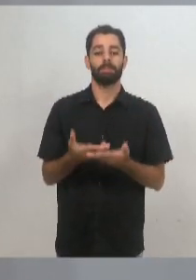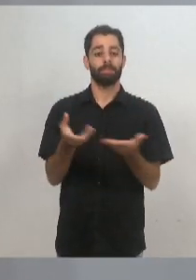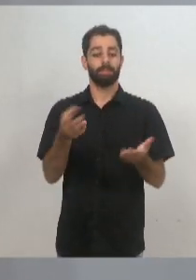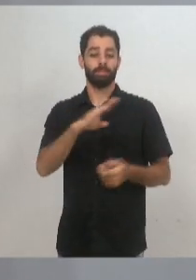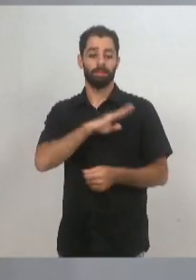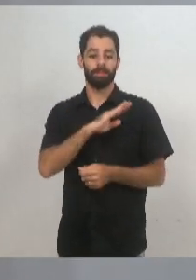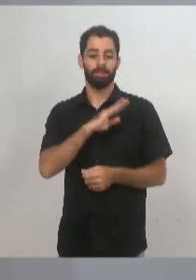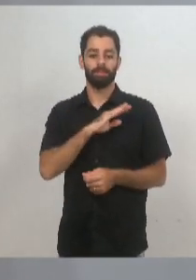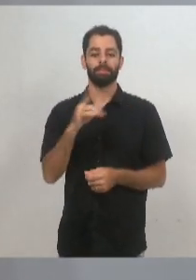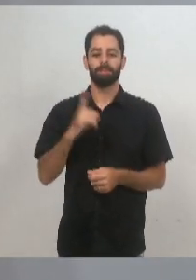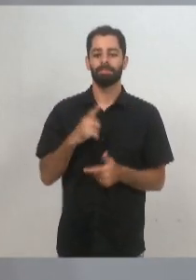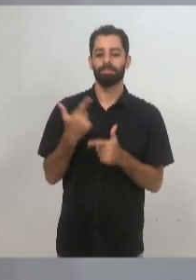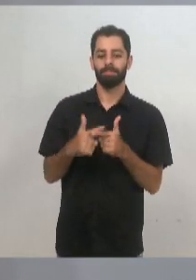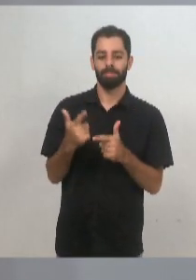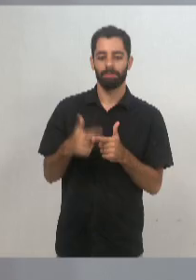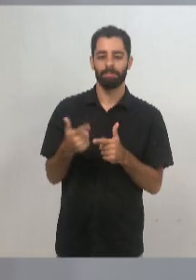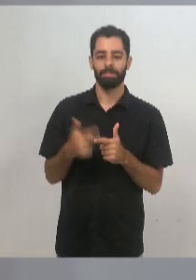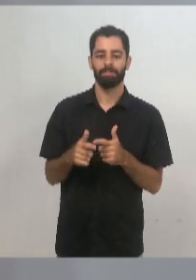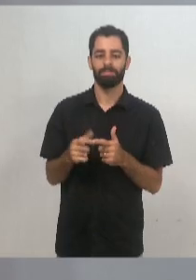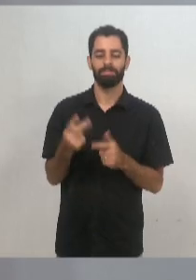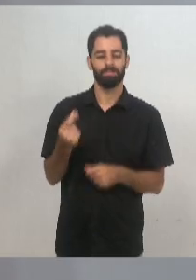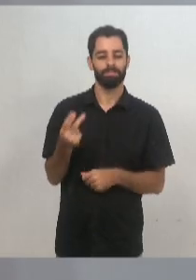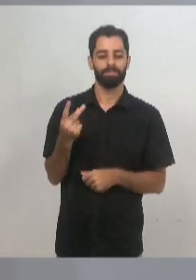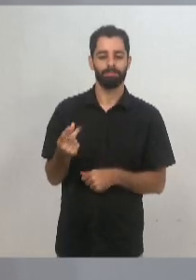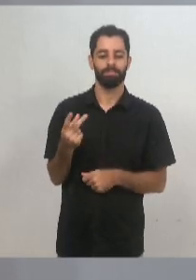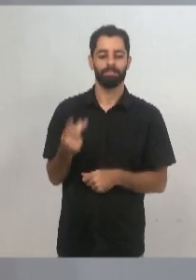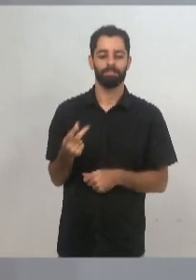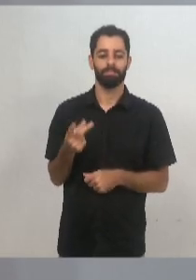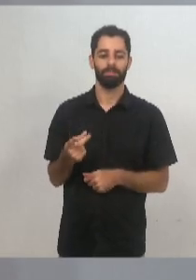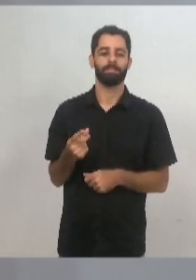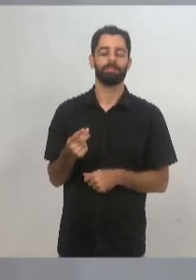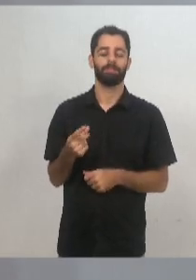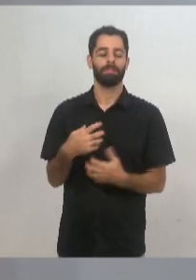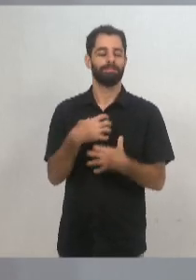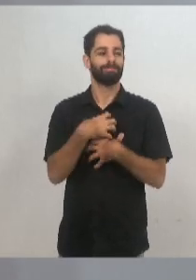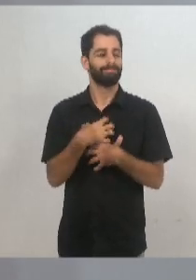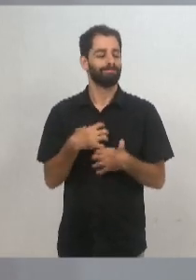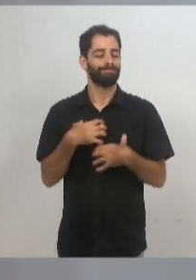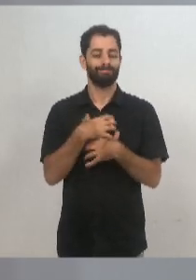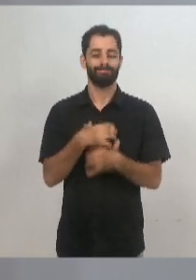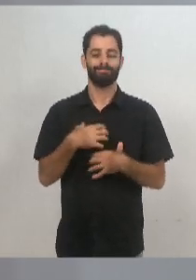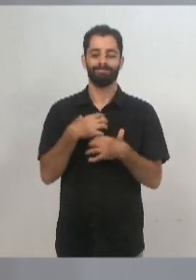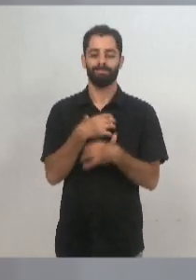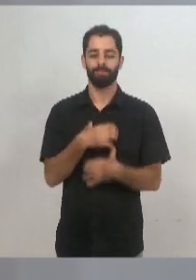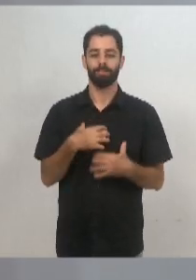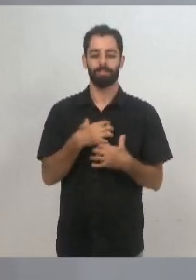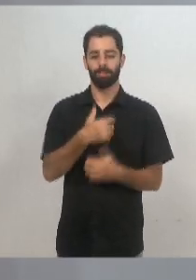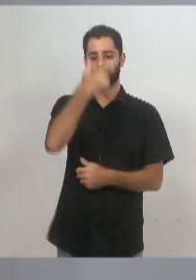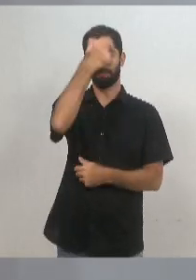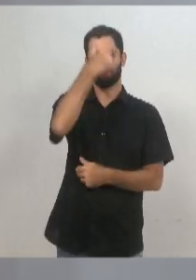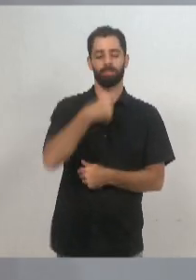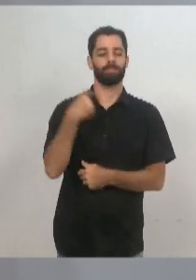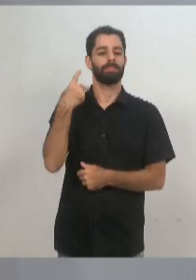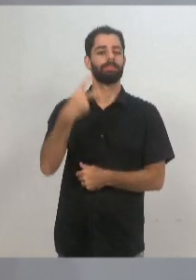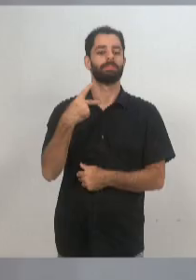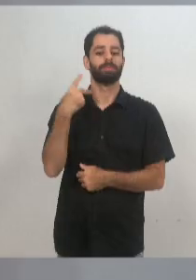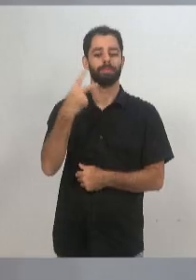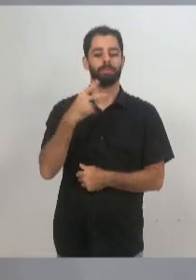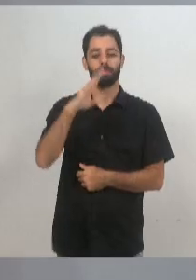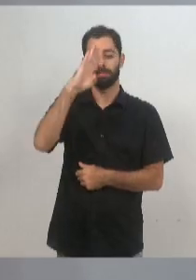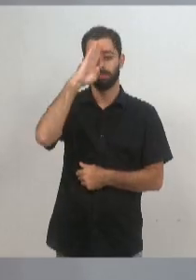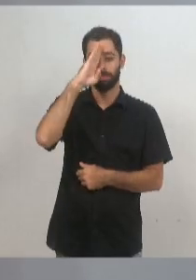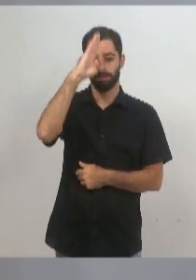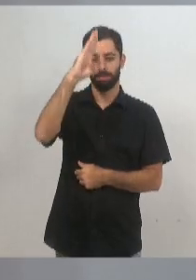uma situação que está há um tempo já que eu venho remoendo, e como vereadora, mas principalmente